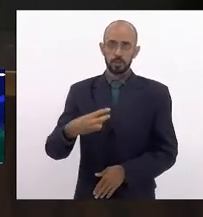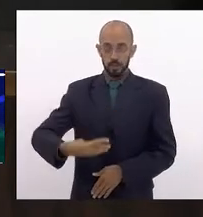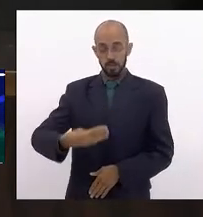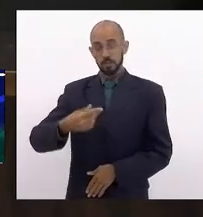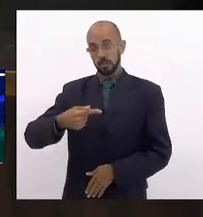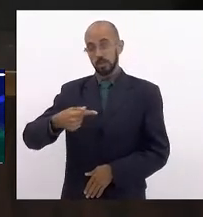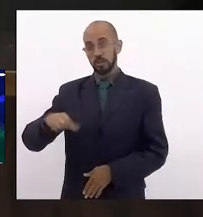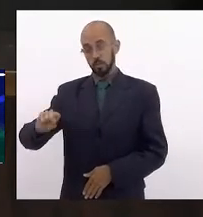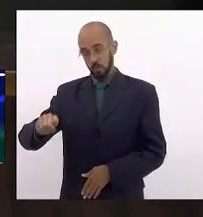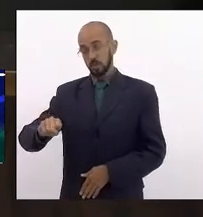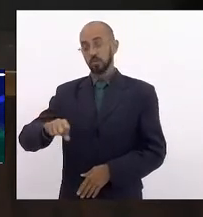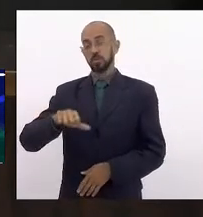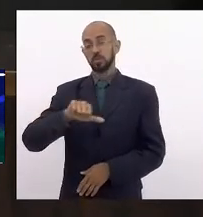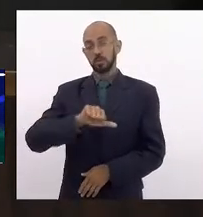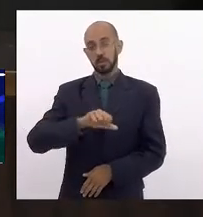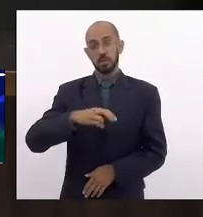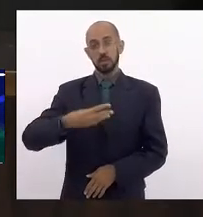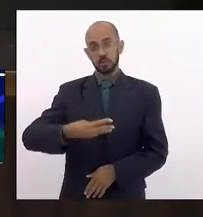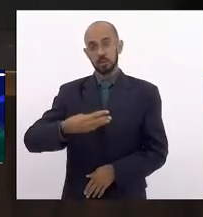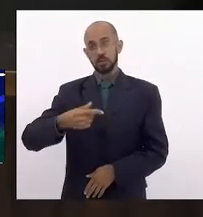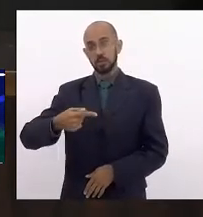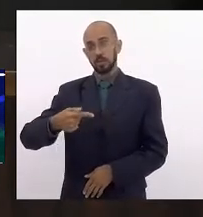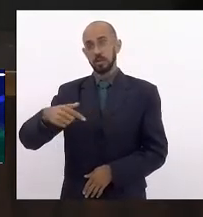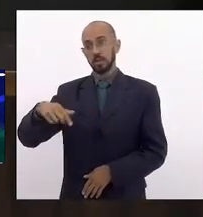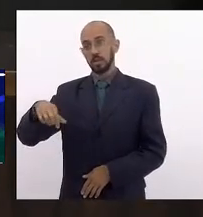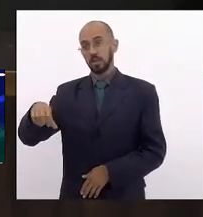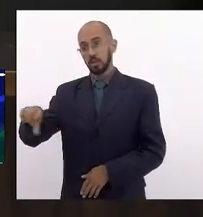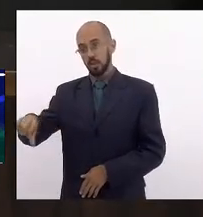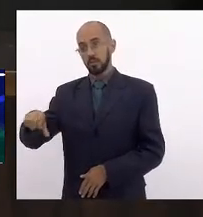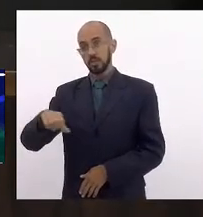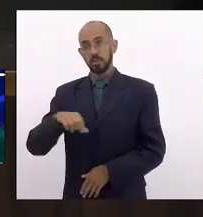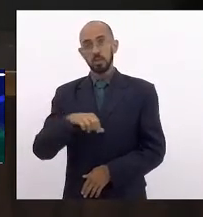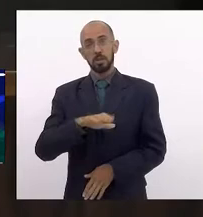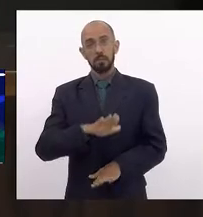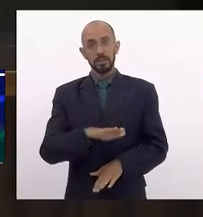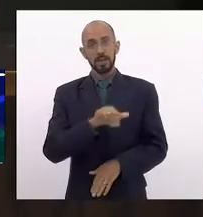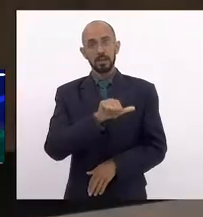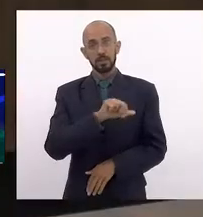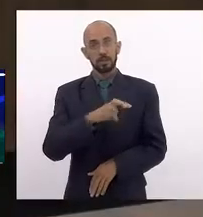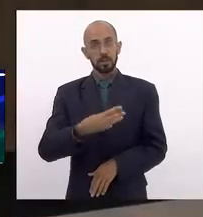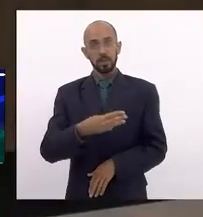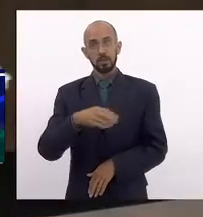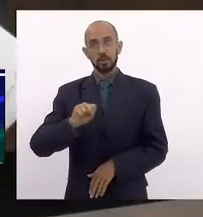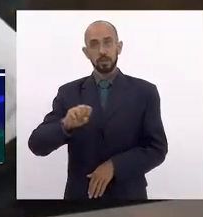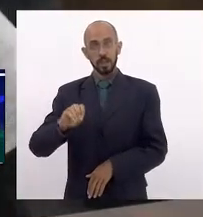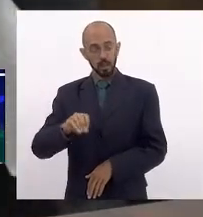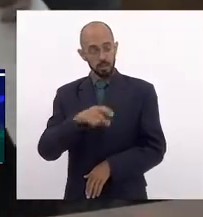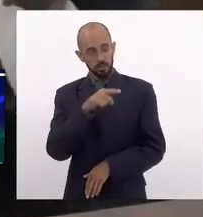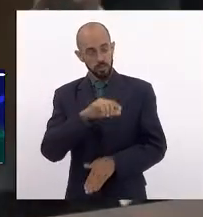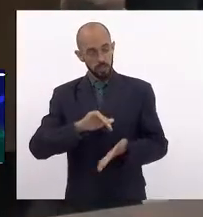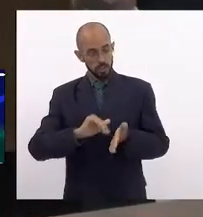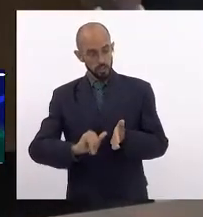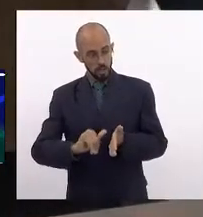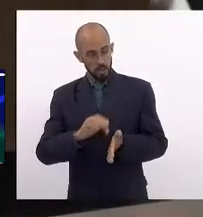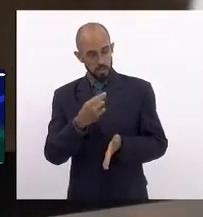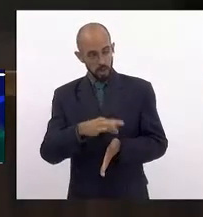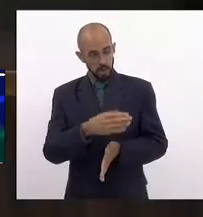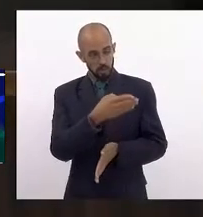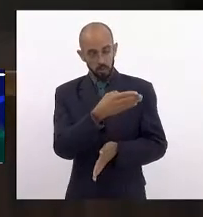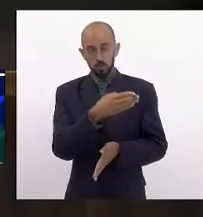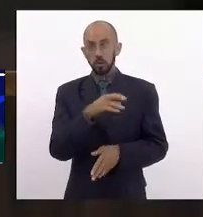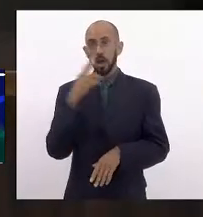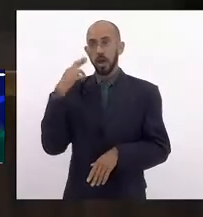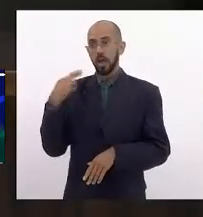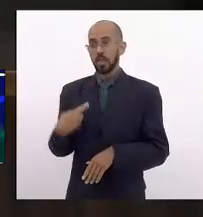a380 informação que eu tenho duas três E vai retirar lá E você só vem aqui foi o presidente Tá bom Renata do